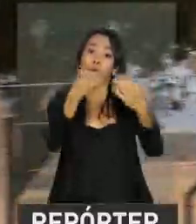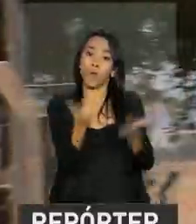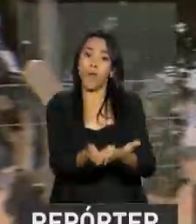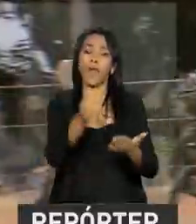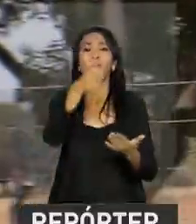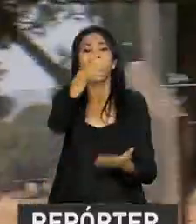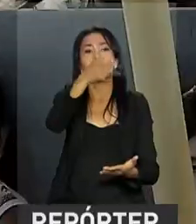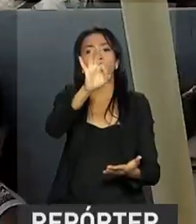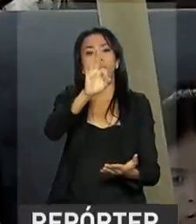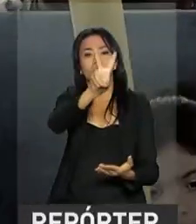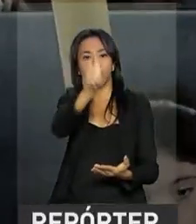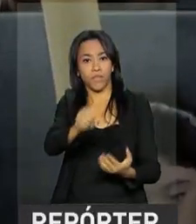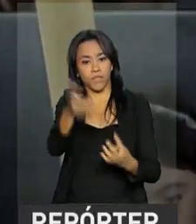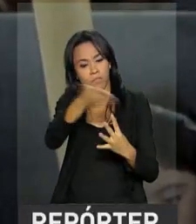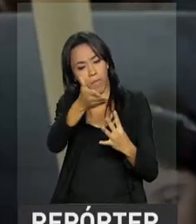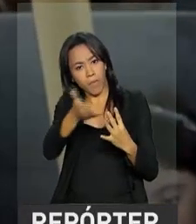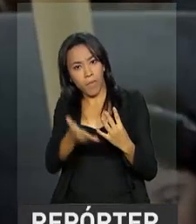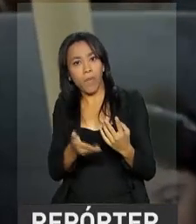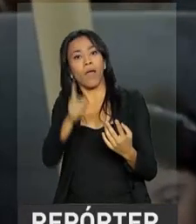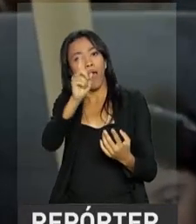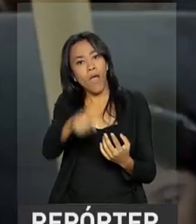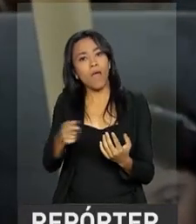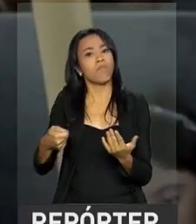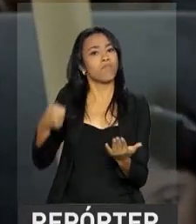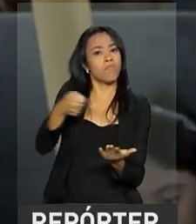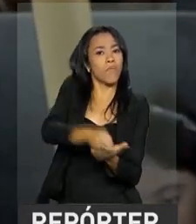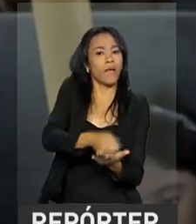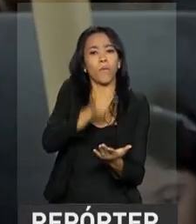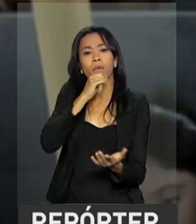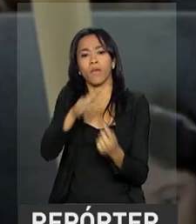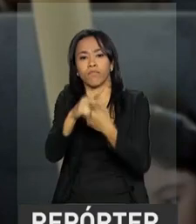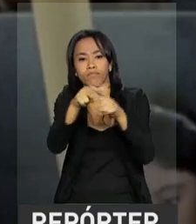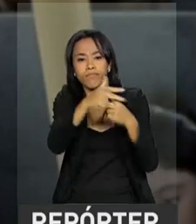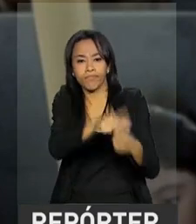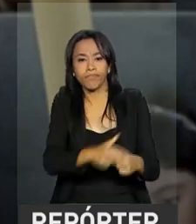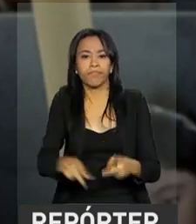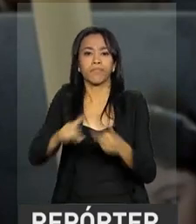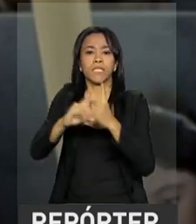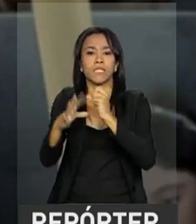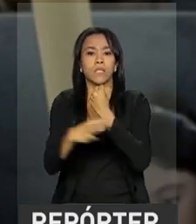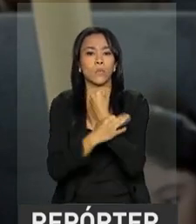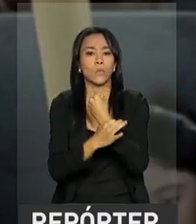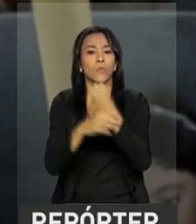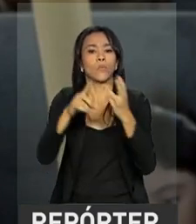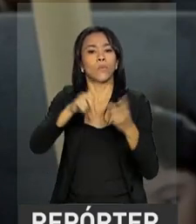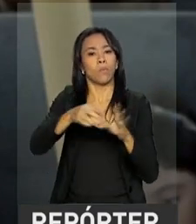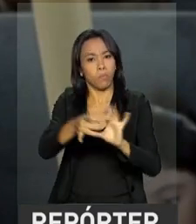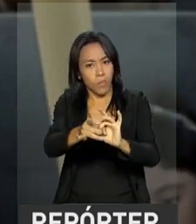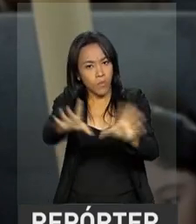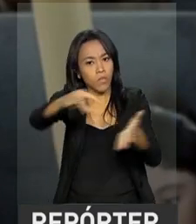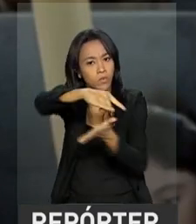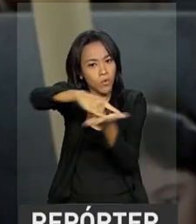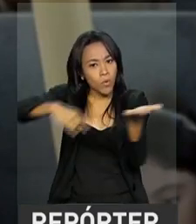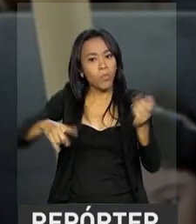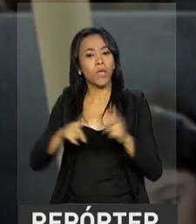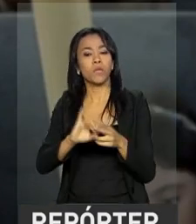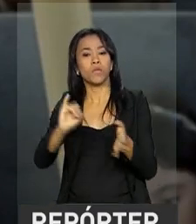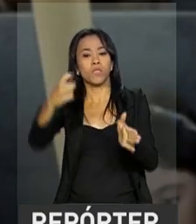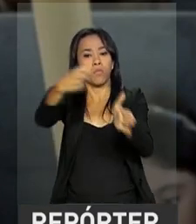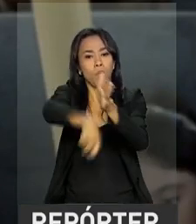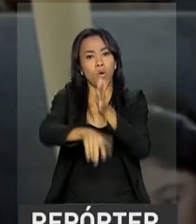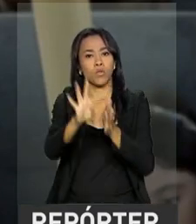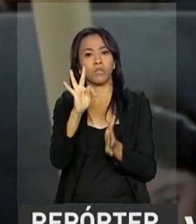10 vezes e são destinados a despesas como reforma, seguro, licenciamento, impostos e